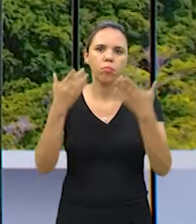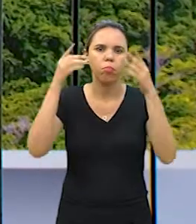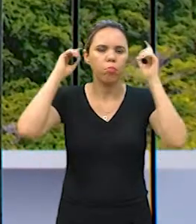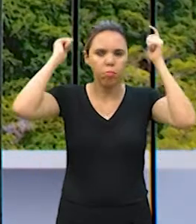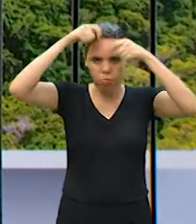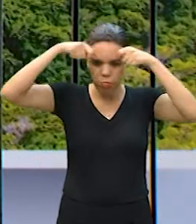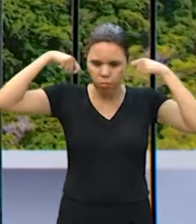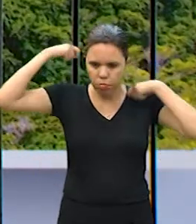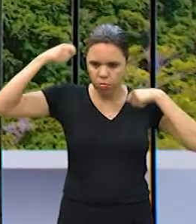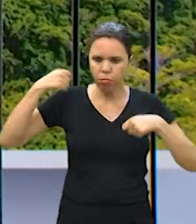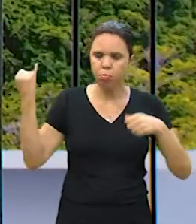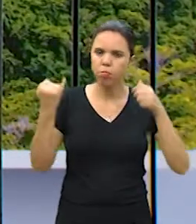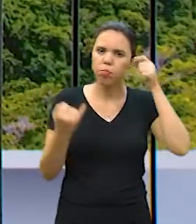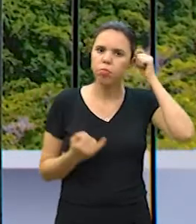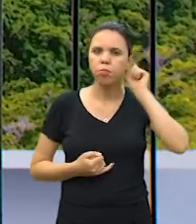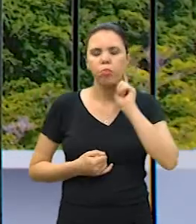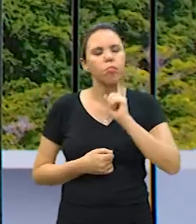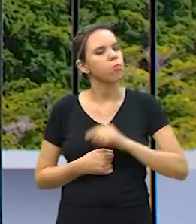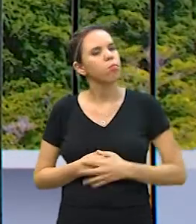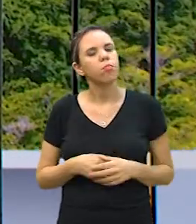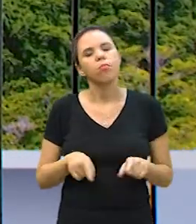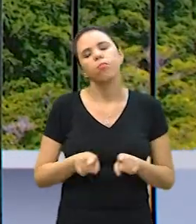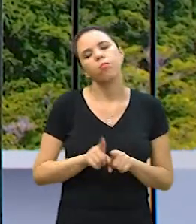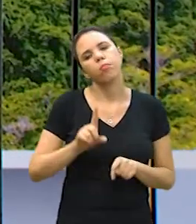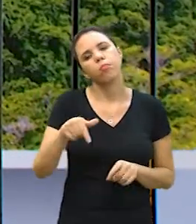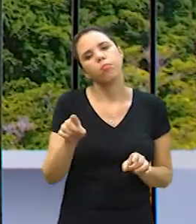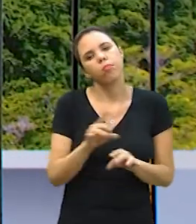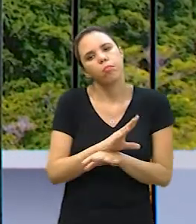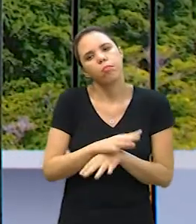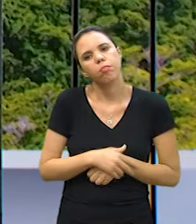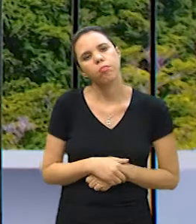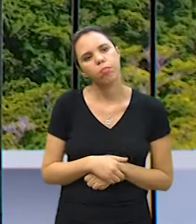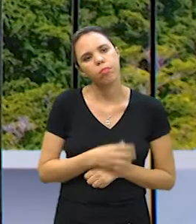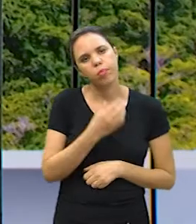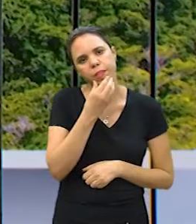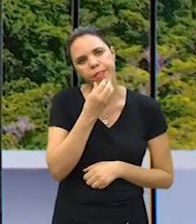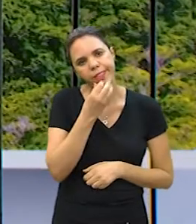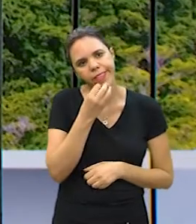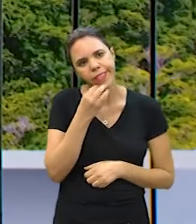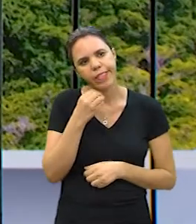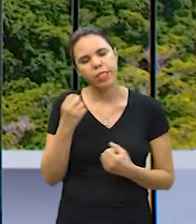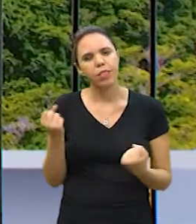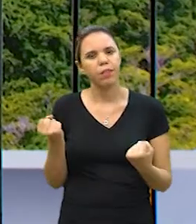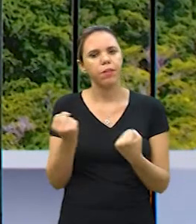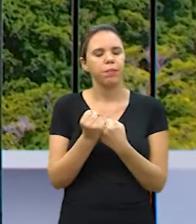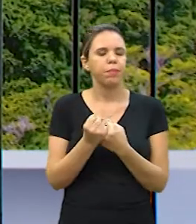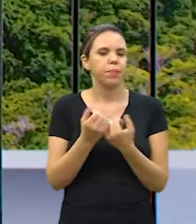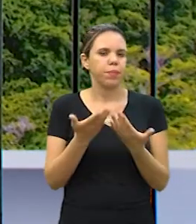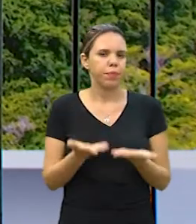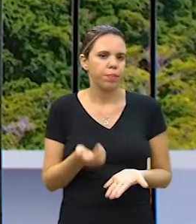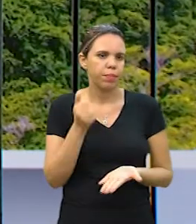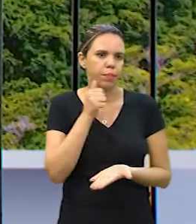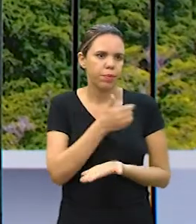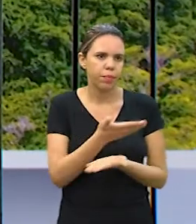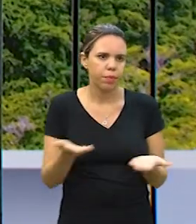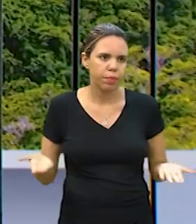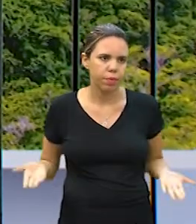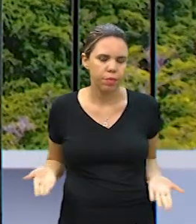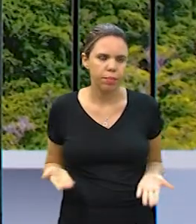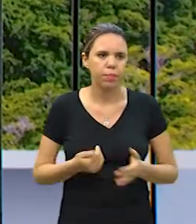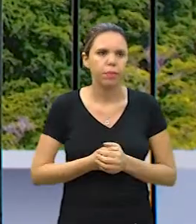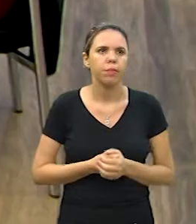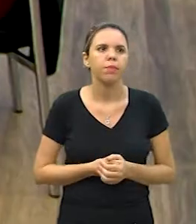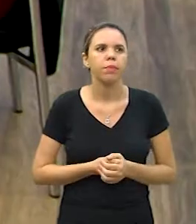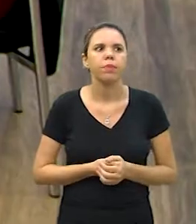ao lenço, isso é super importante, e também depois, né, esse suporte para a mulher,